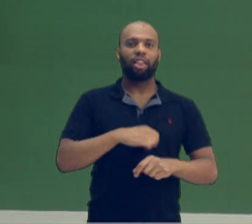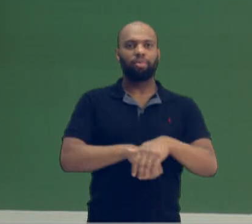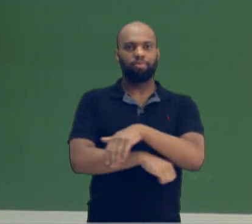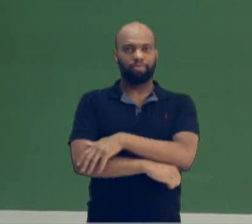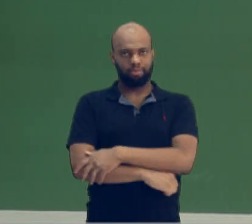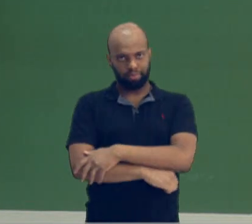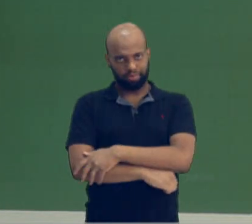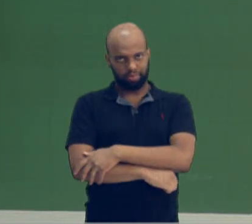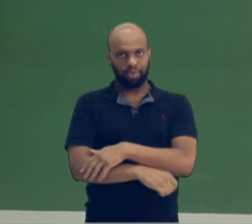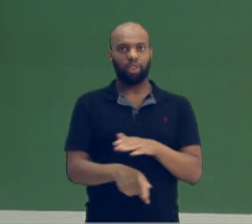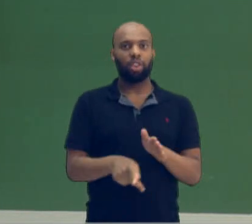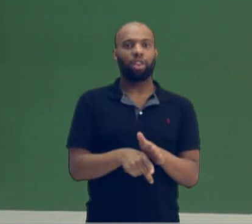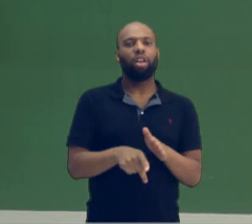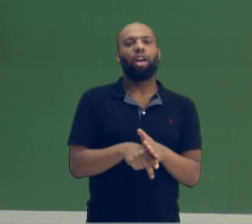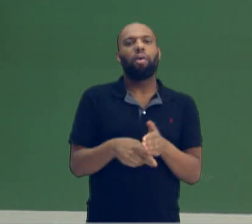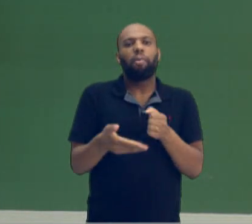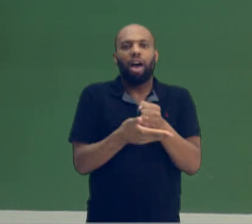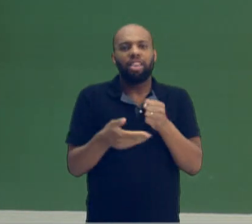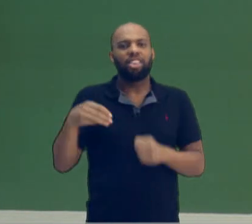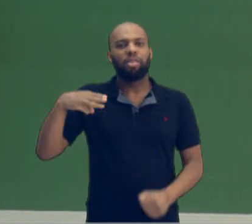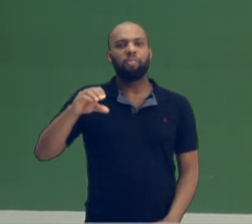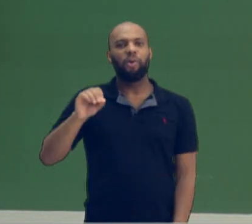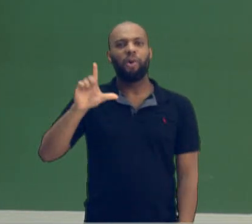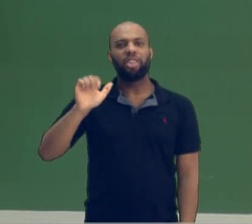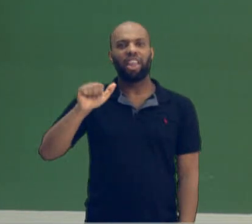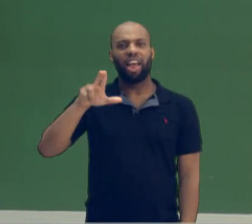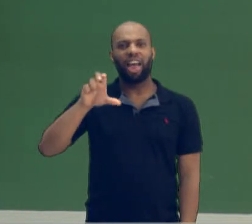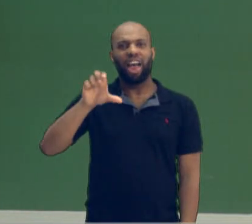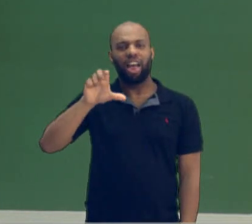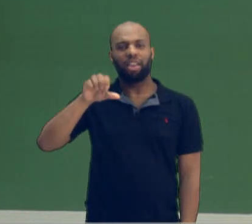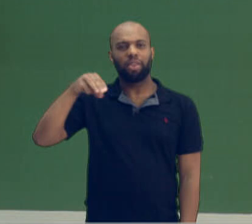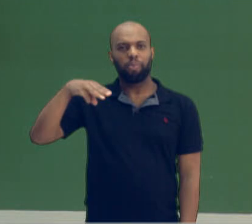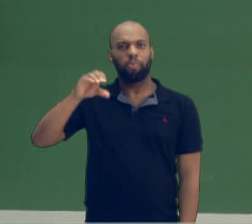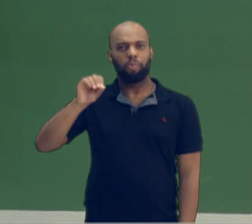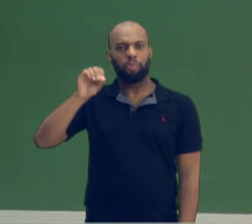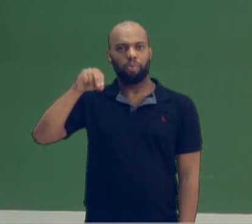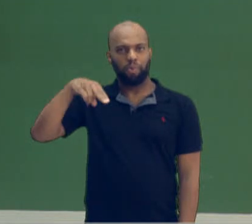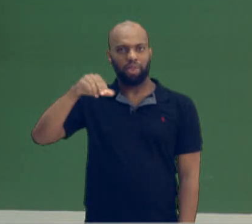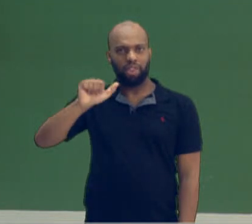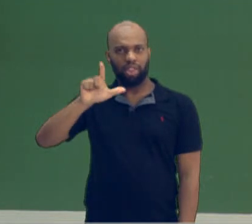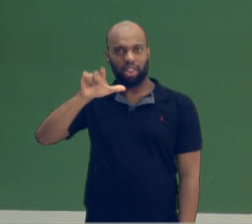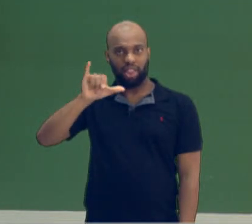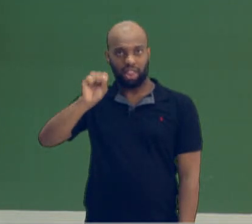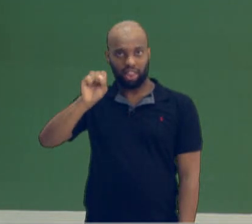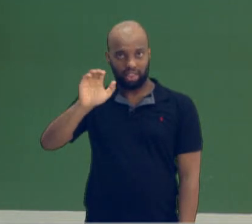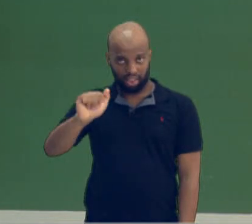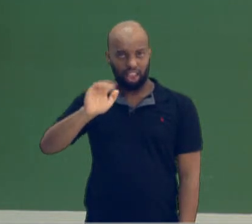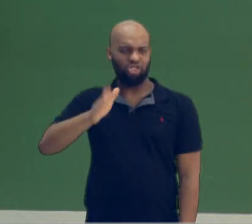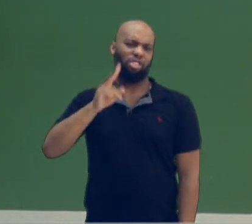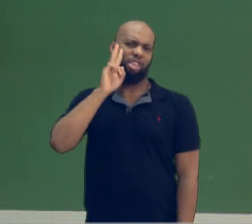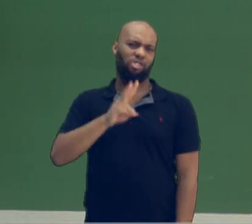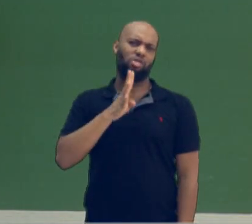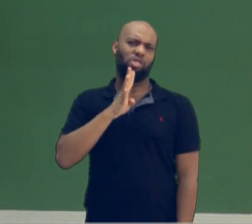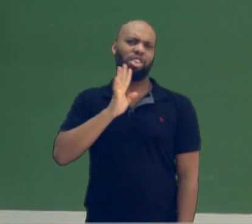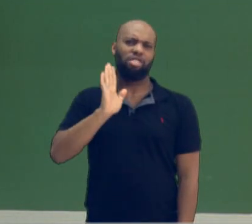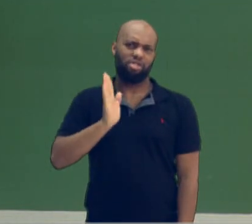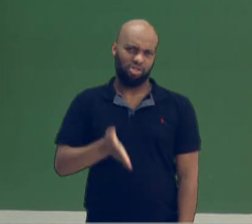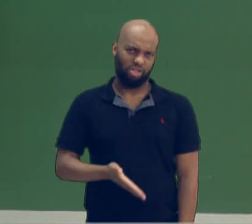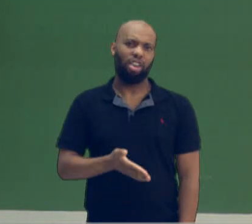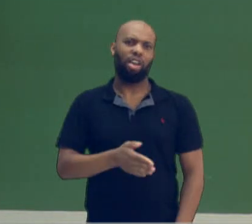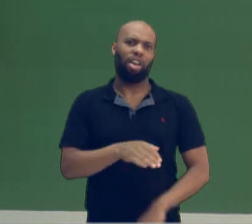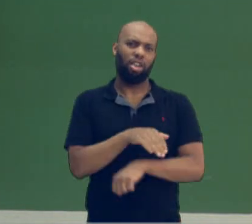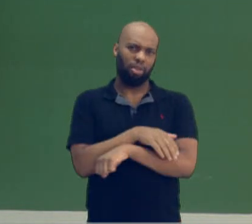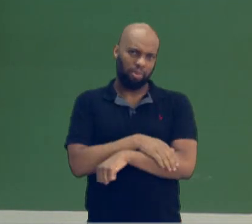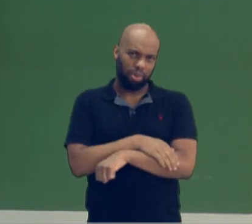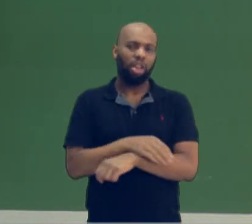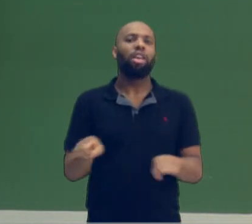Mona Lisa servindo como base, como inspiração para a obra deles, né? Então, a Mona Lisa vocês já devem ter visto por aí. E aqui, Frida